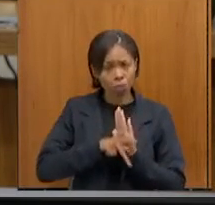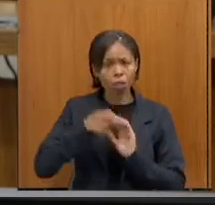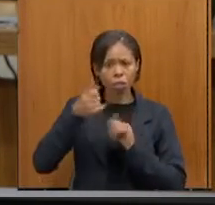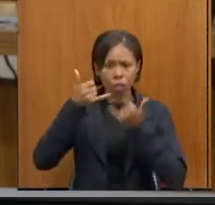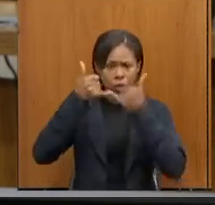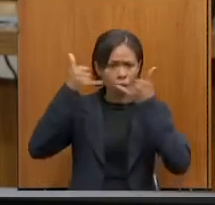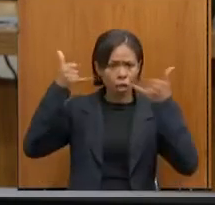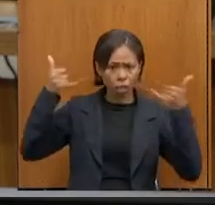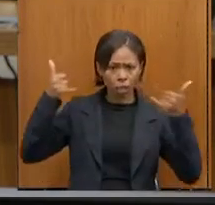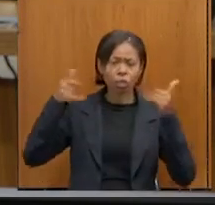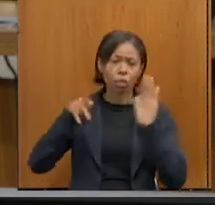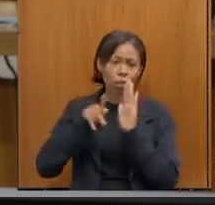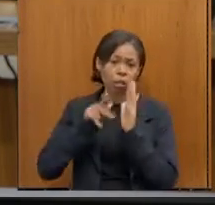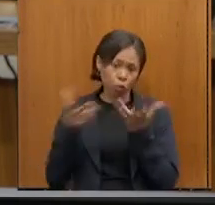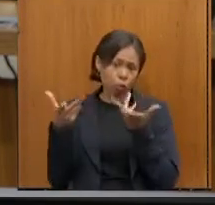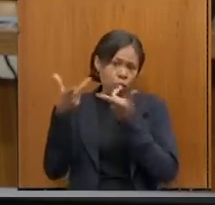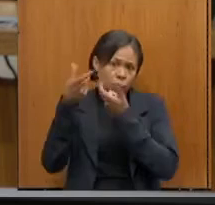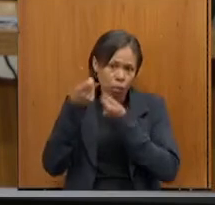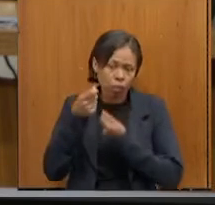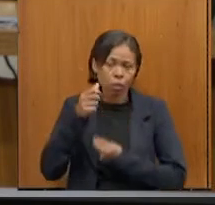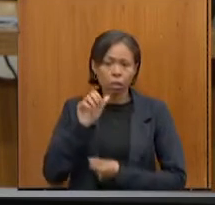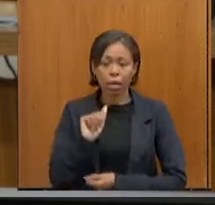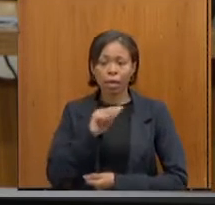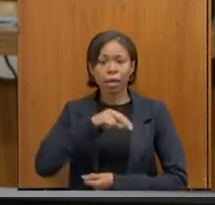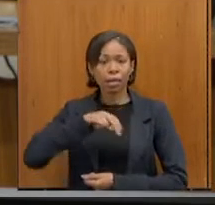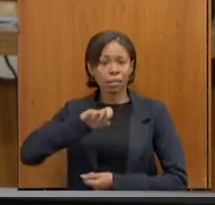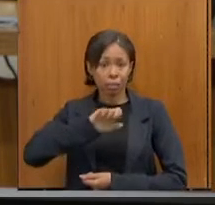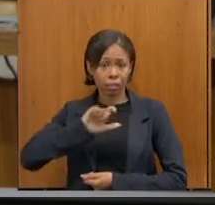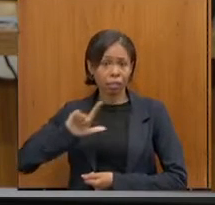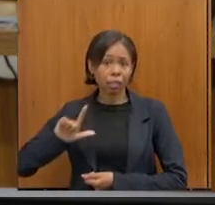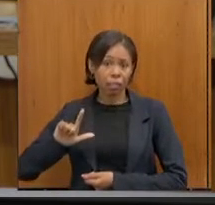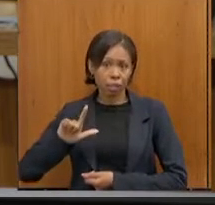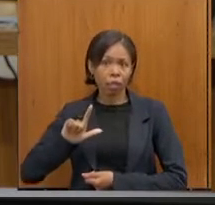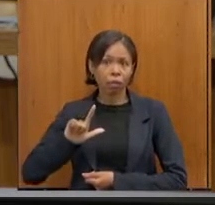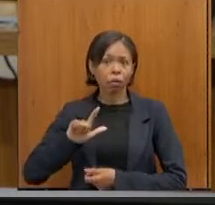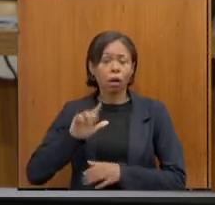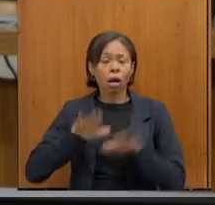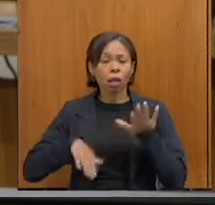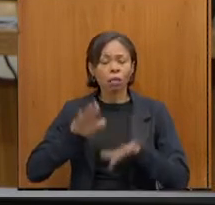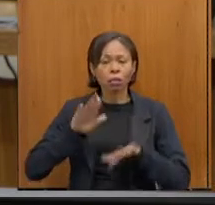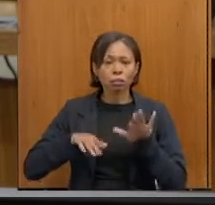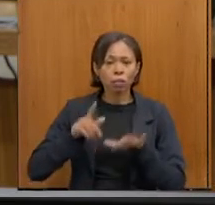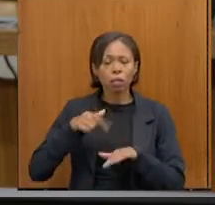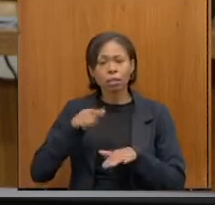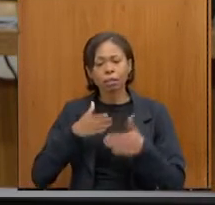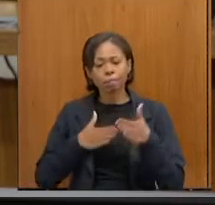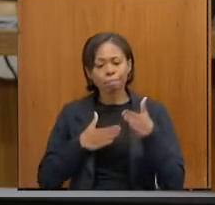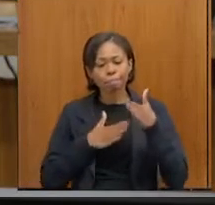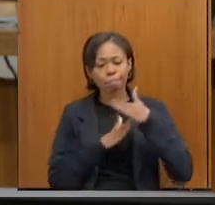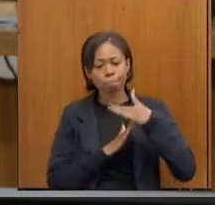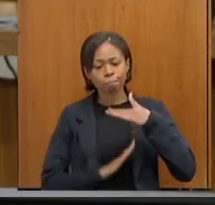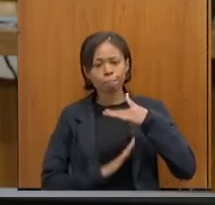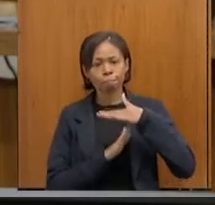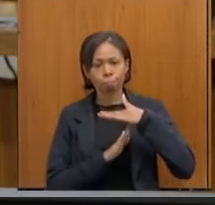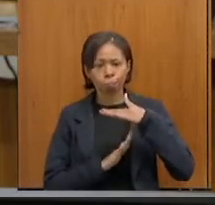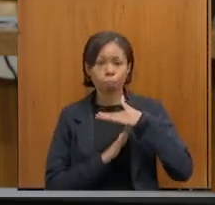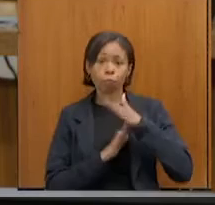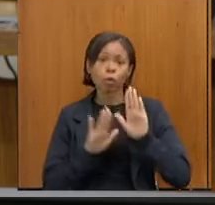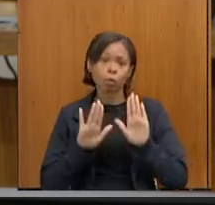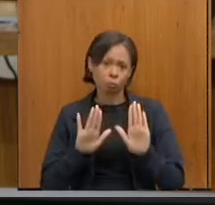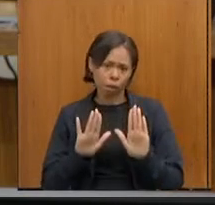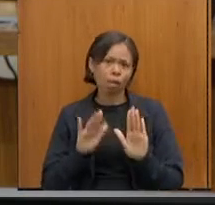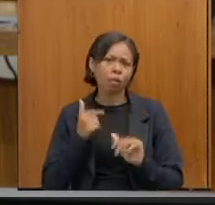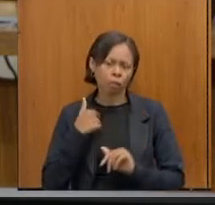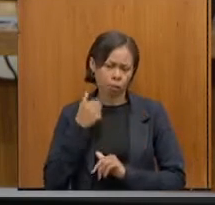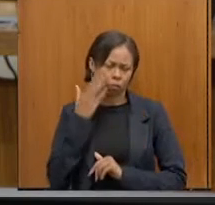critério todo o Daniel né então é às vezes a gente tem algumas limitações mas eu não tenho a menor